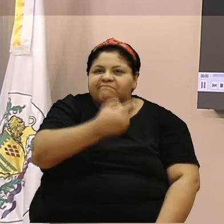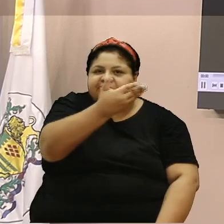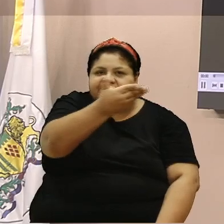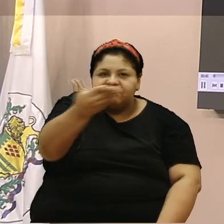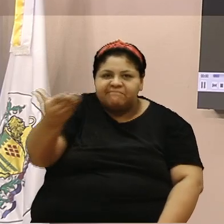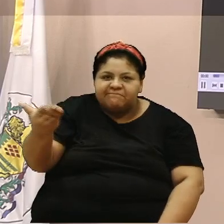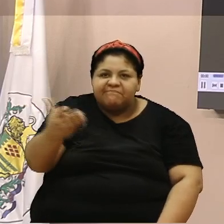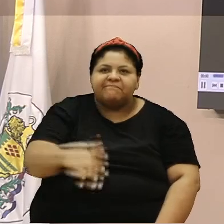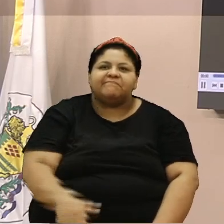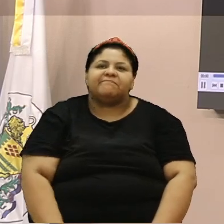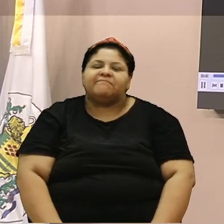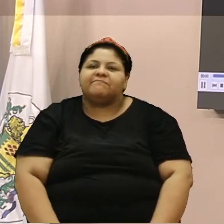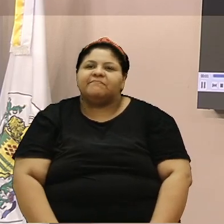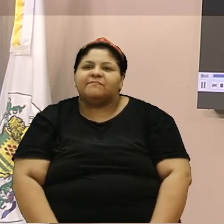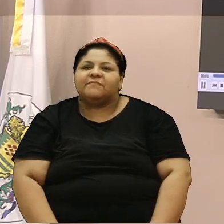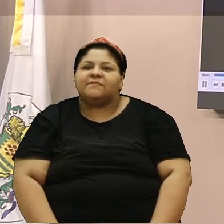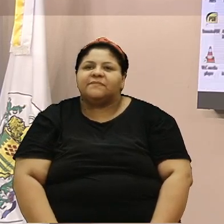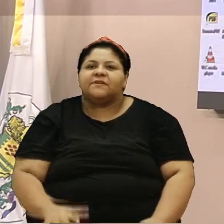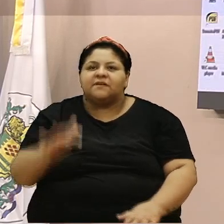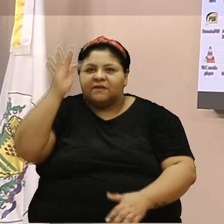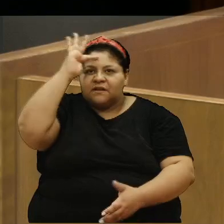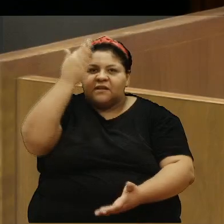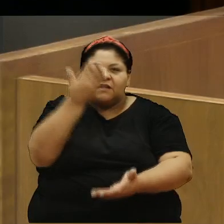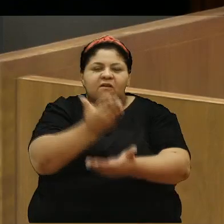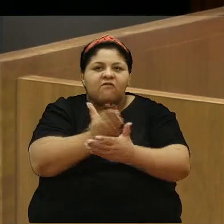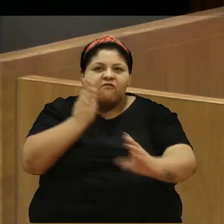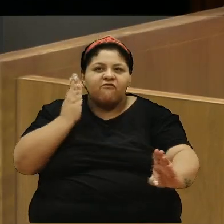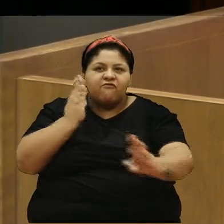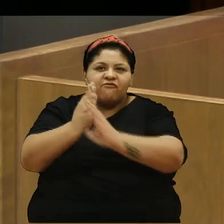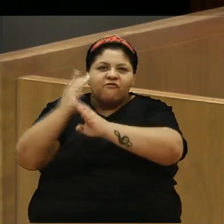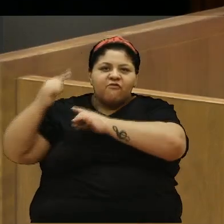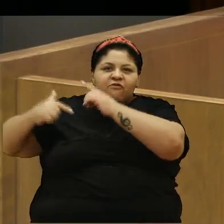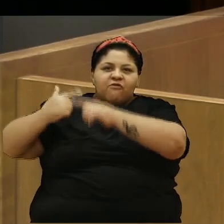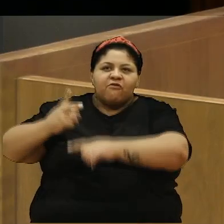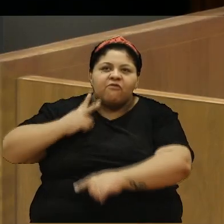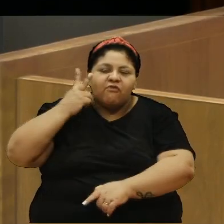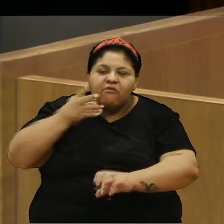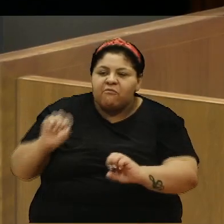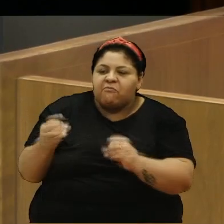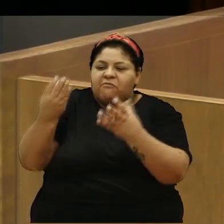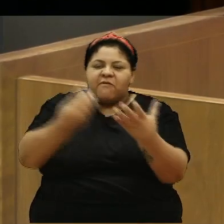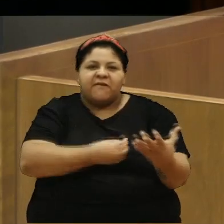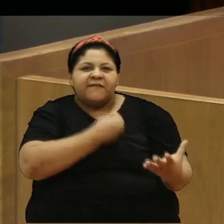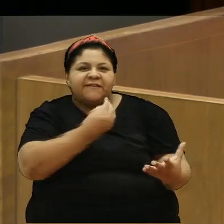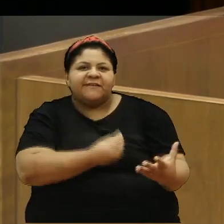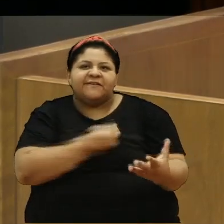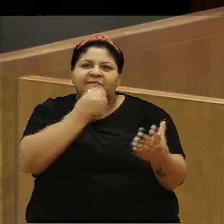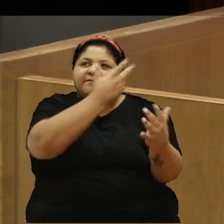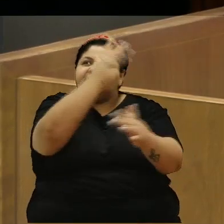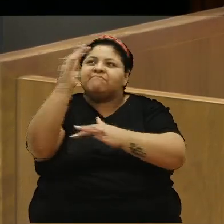O Vale Trentino é onde a fé encontra a tradição, o vinho celebra a vida e a